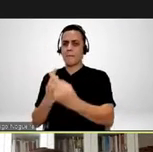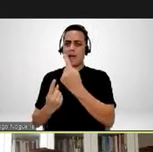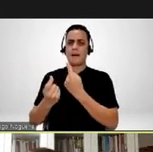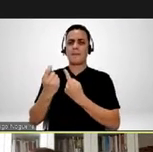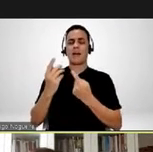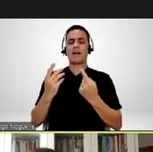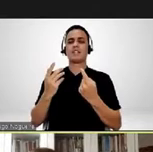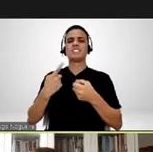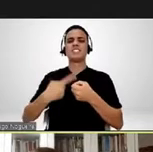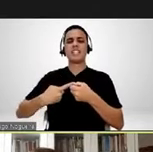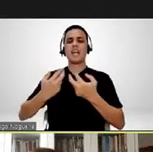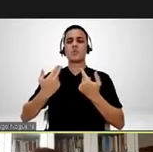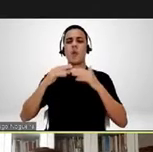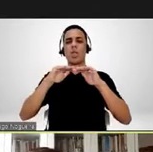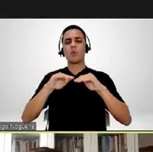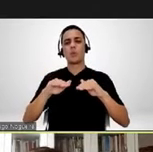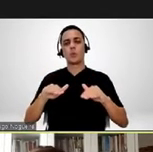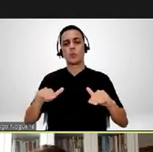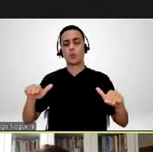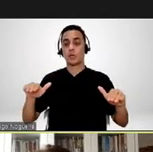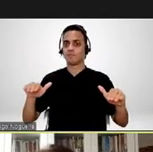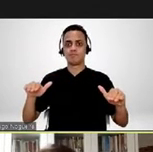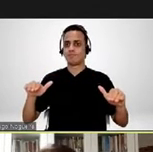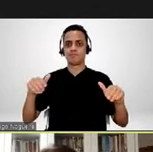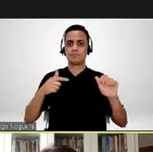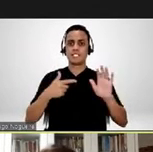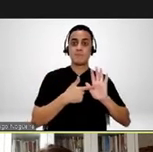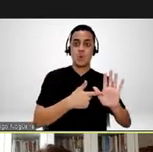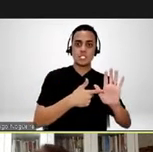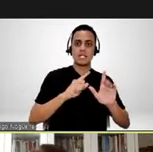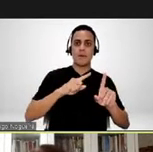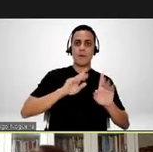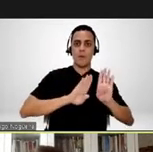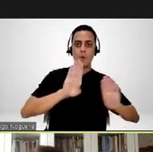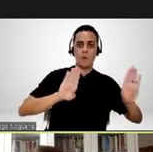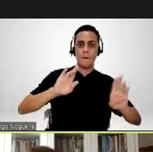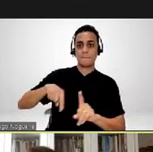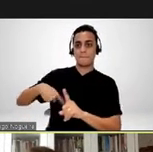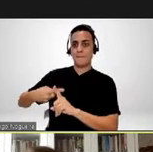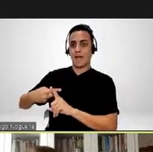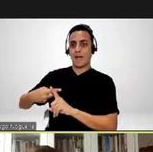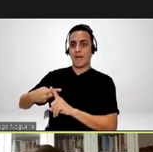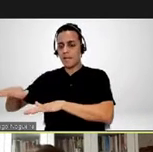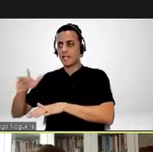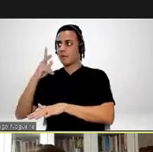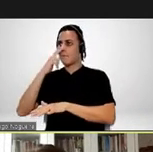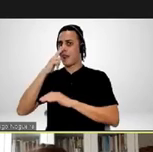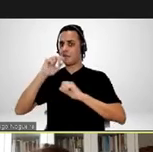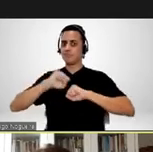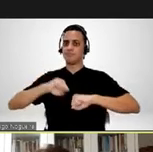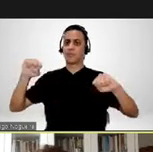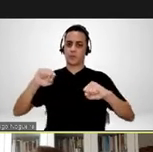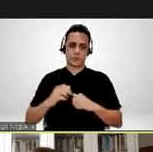é quebrada por esses dois acontecimentos. O último relato, vamos passar, é do